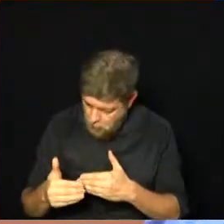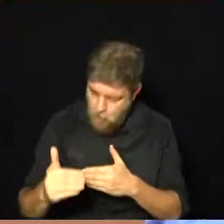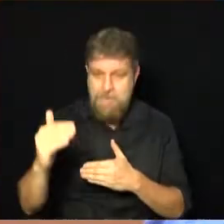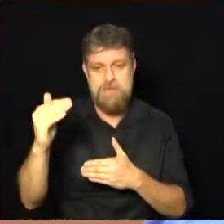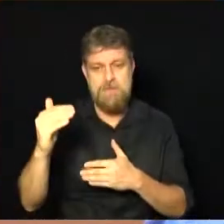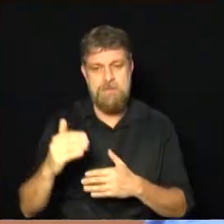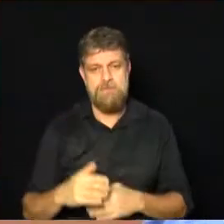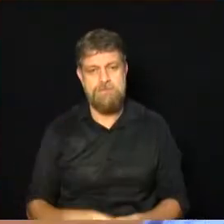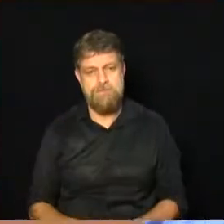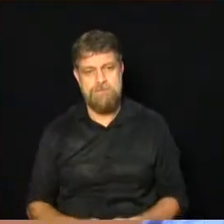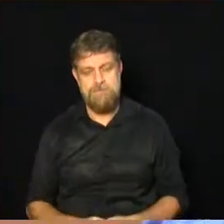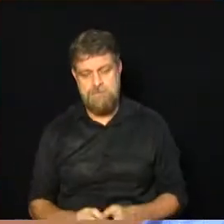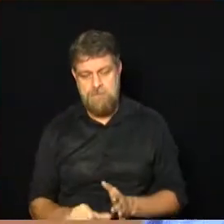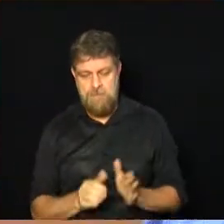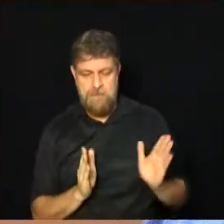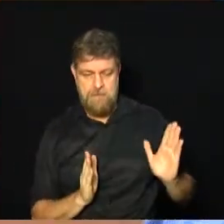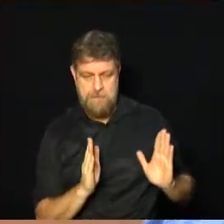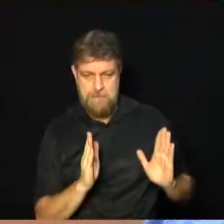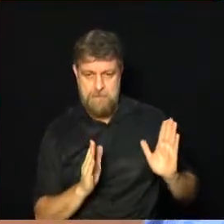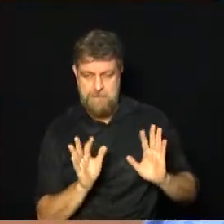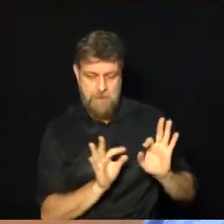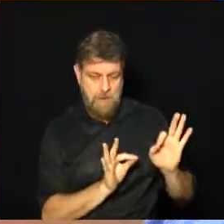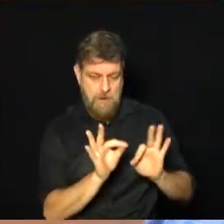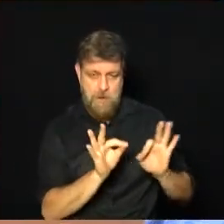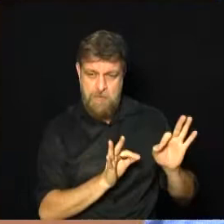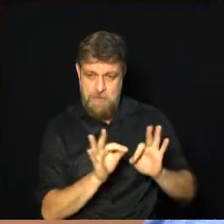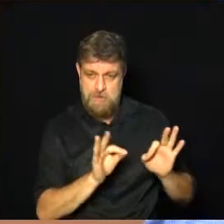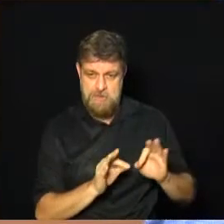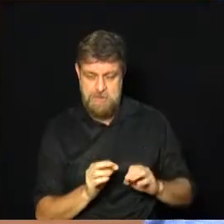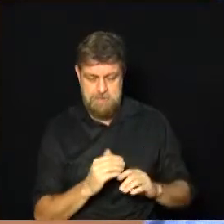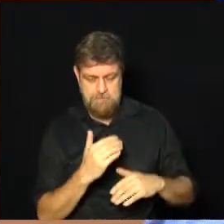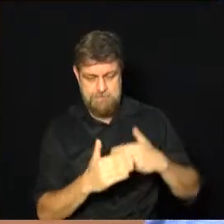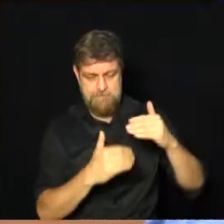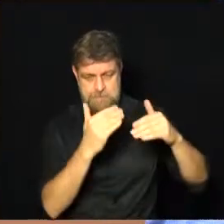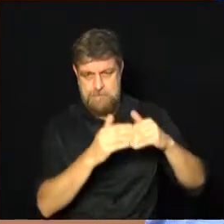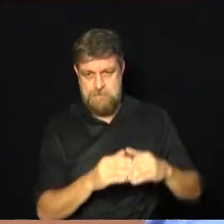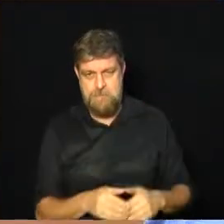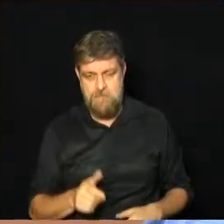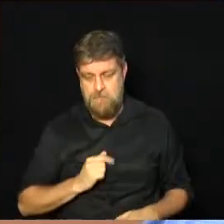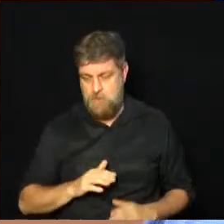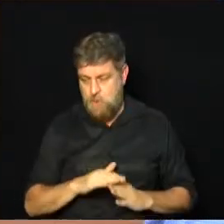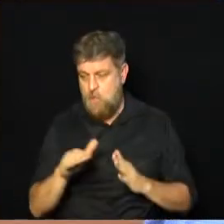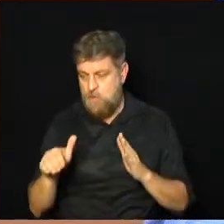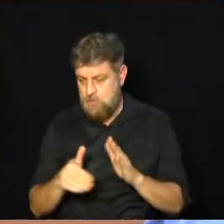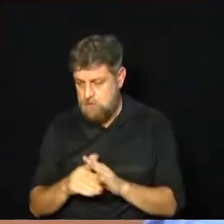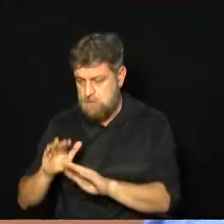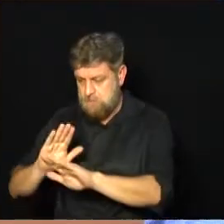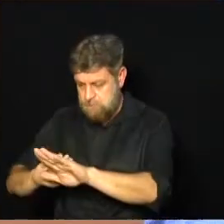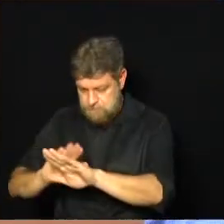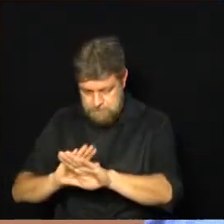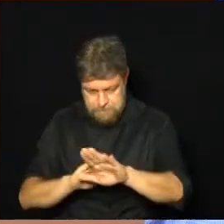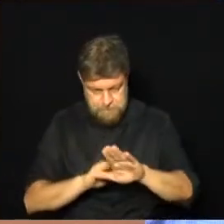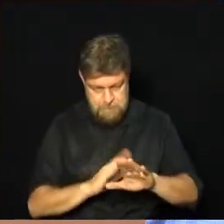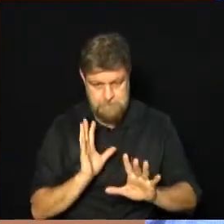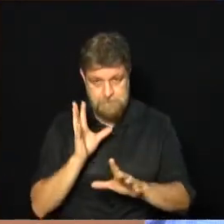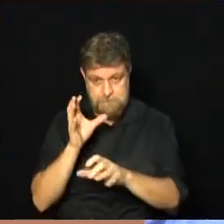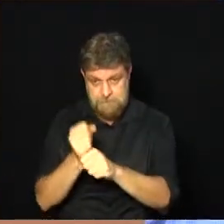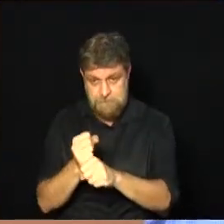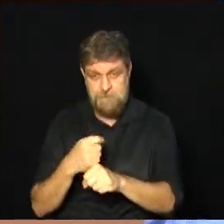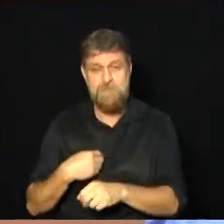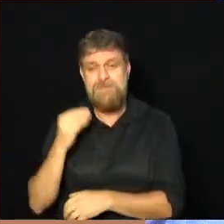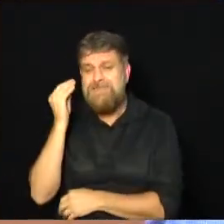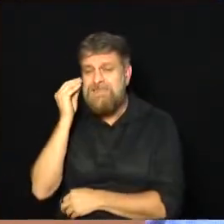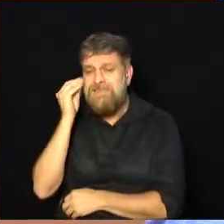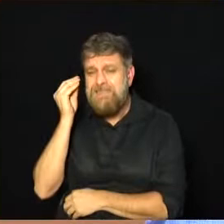começamos. A primeira etapa foi o desenvolvimento do projeto executivo, todos os lotes fizeram os projetos executivos. Nós tentamos, na